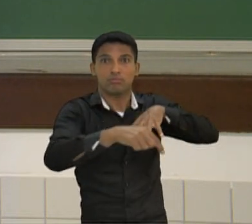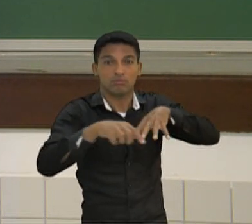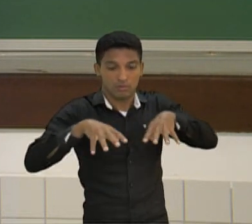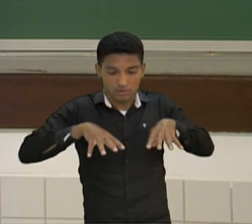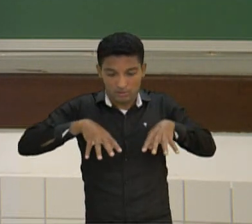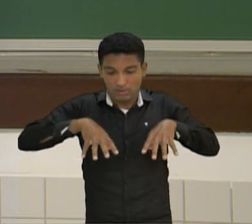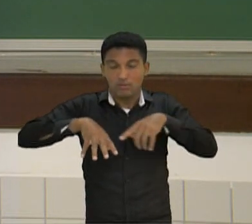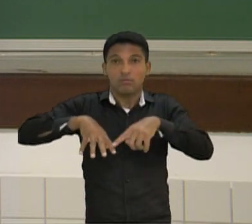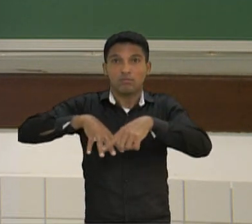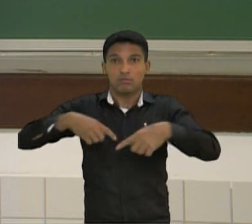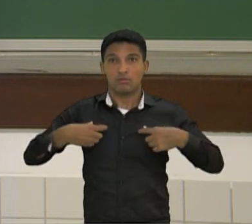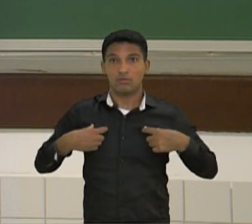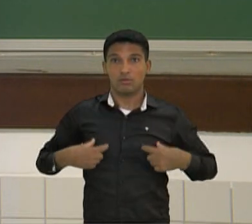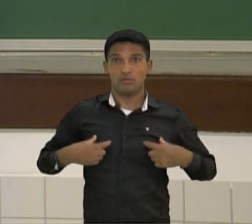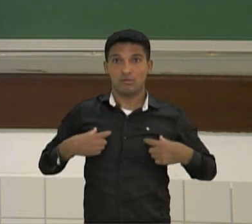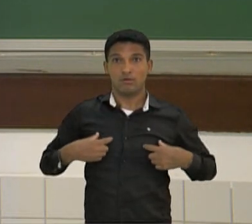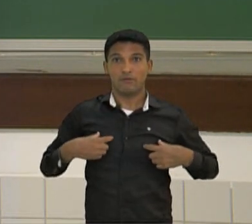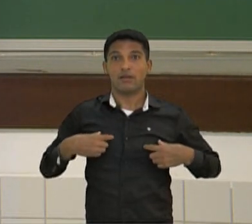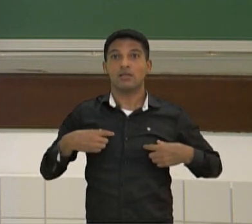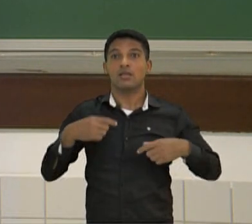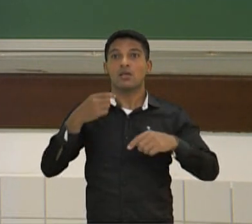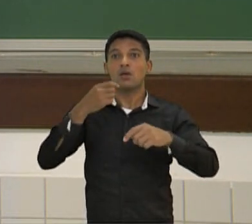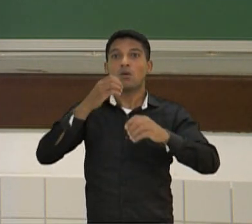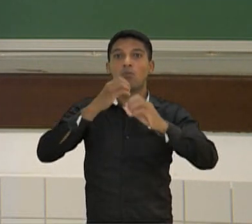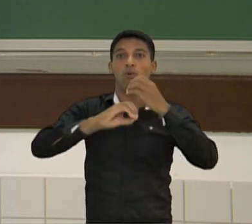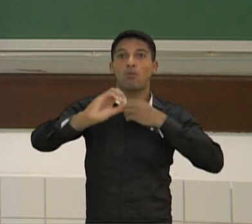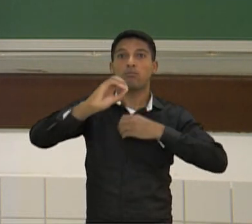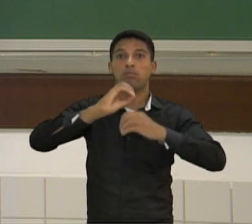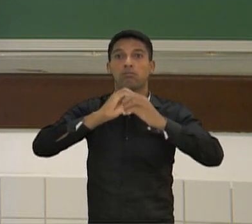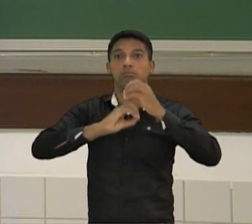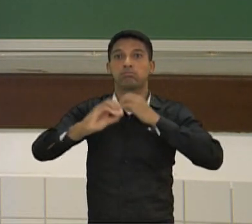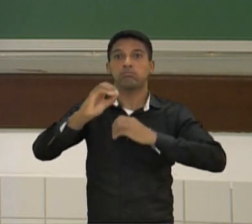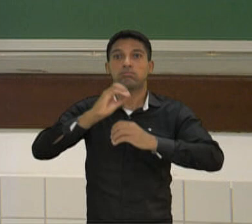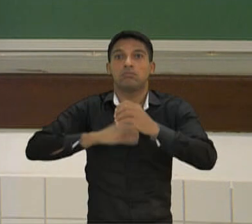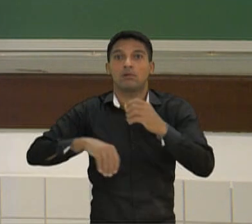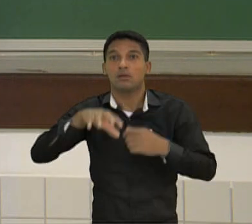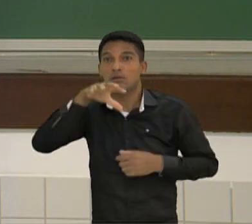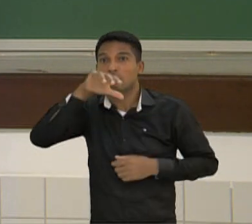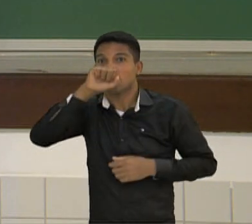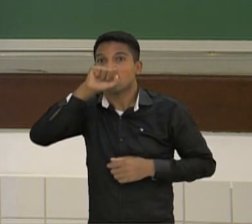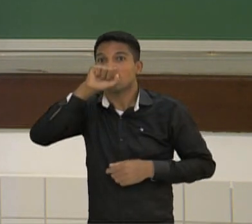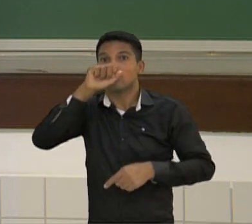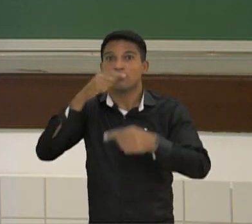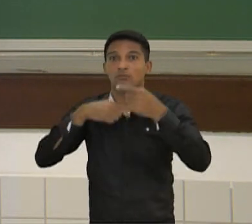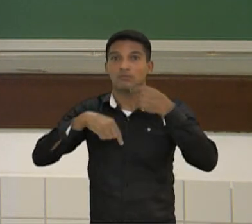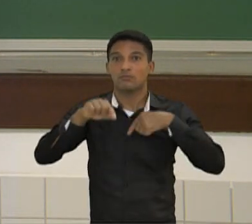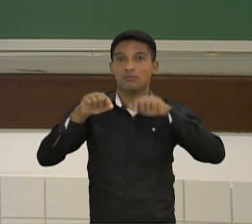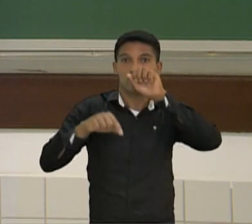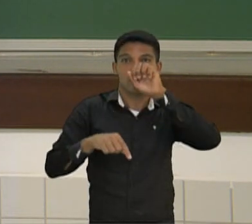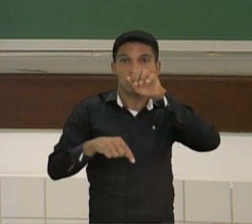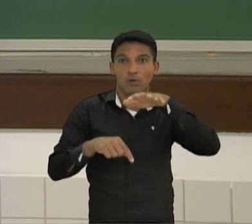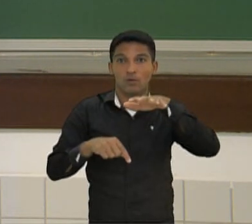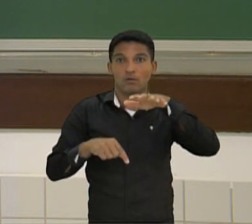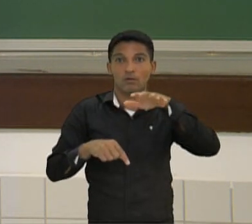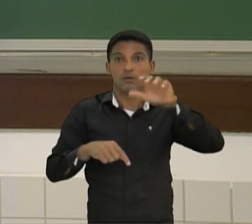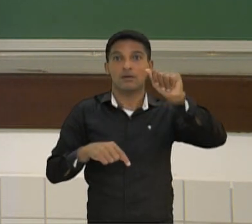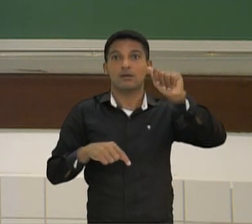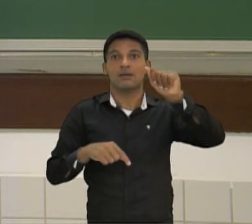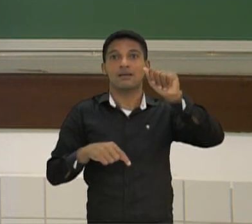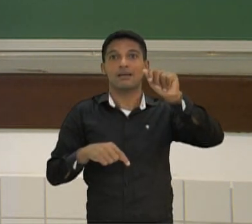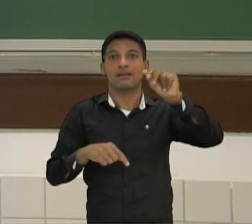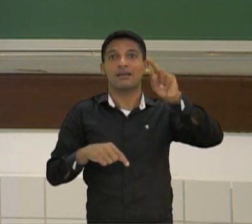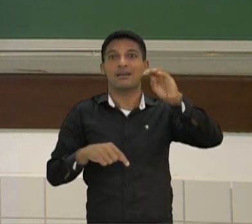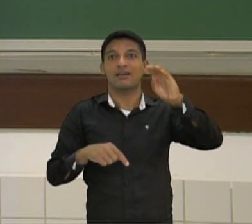de concentração. Tudo bem? Vamos prosseguir. Esse processo aqui, a gente vai chamar de hematose. Ele é